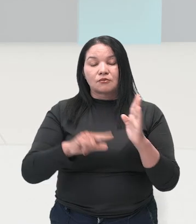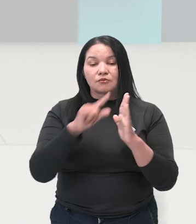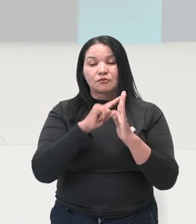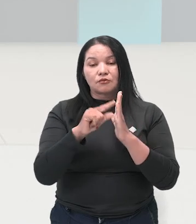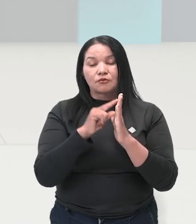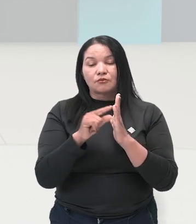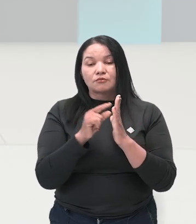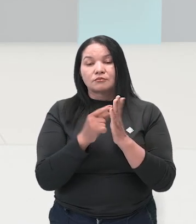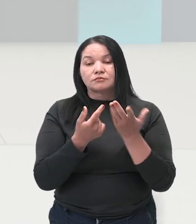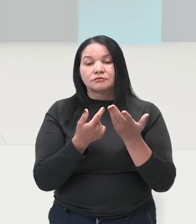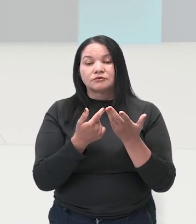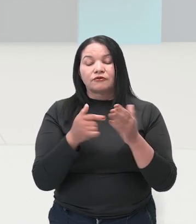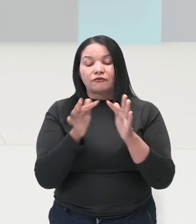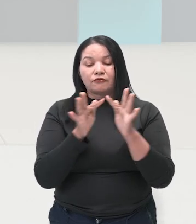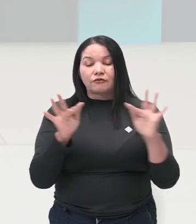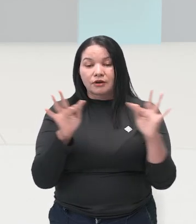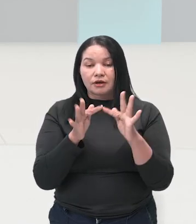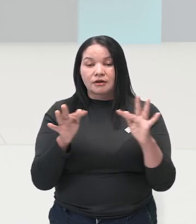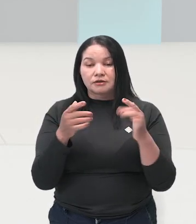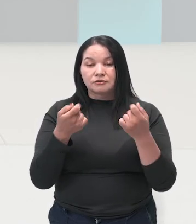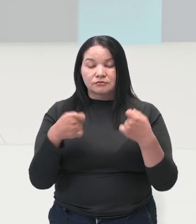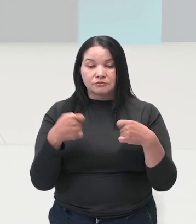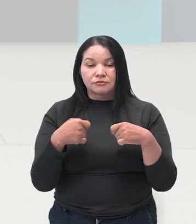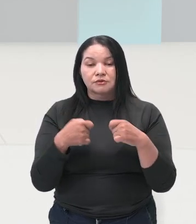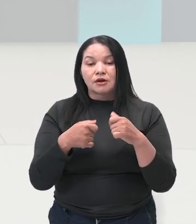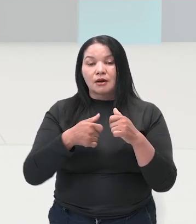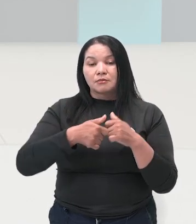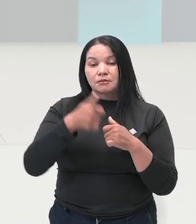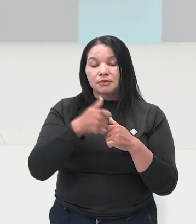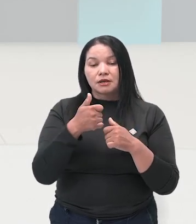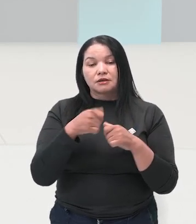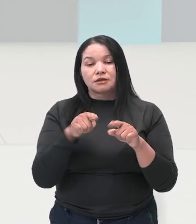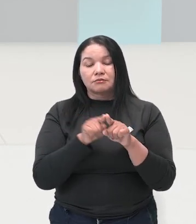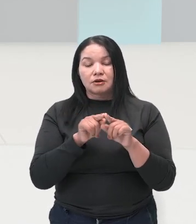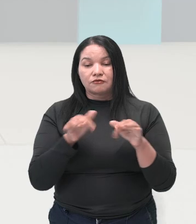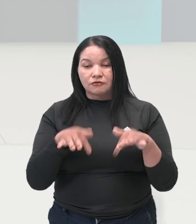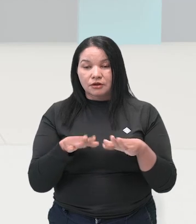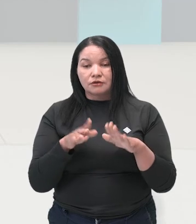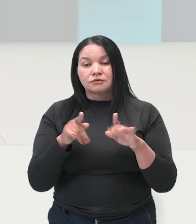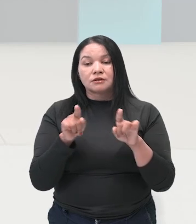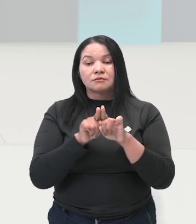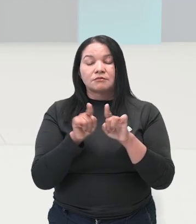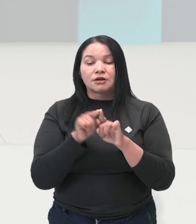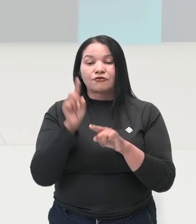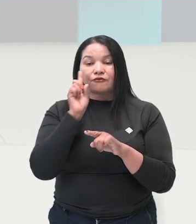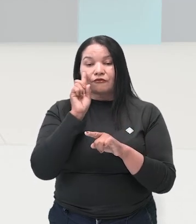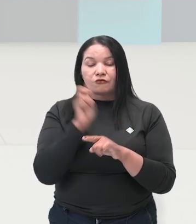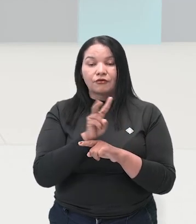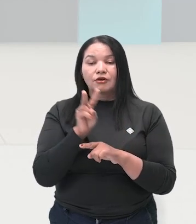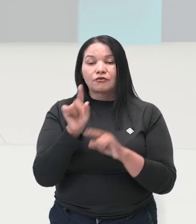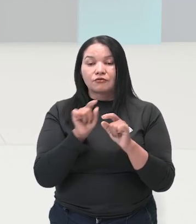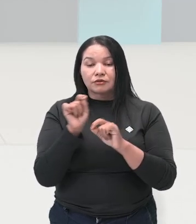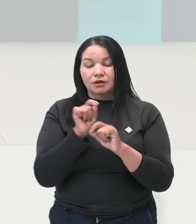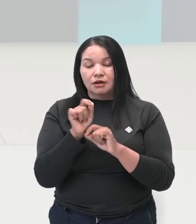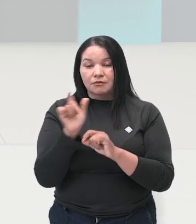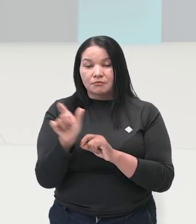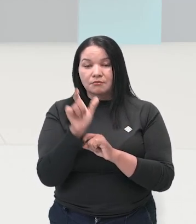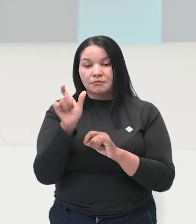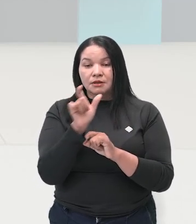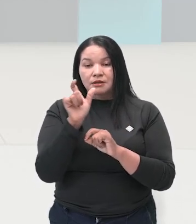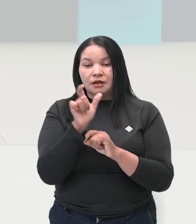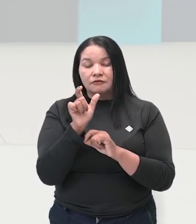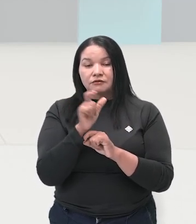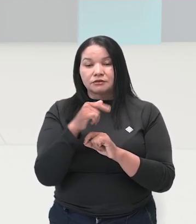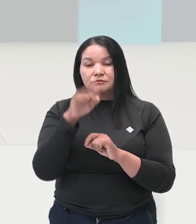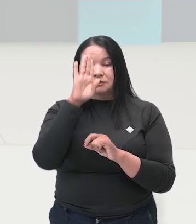as primeiras e últimas frases do parágrafo e observar palavras-chave. Palavras-chave são aquelas